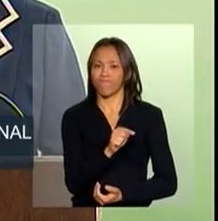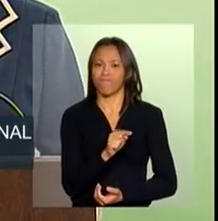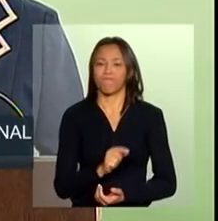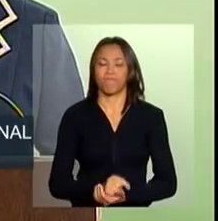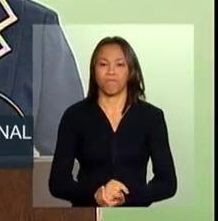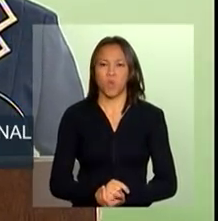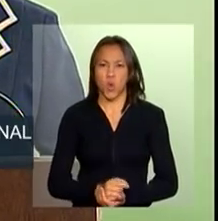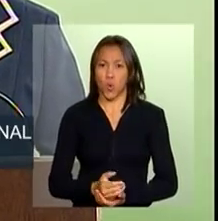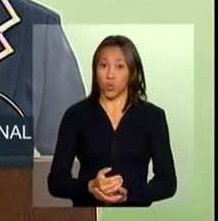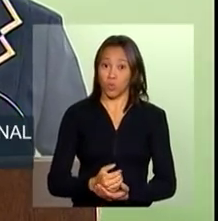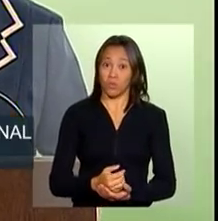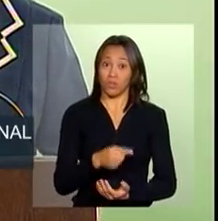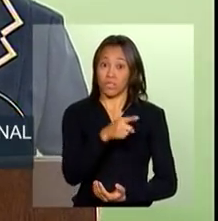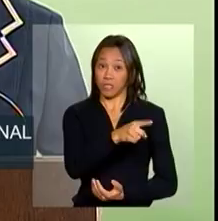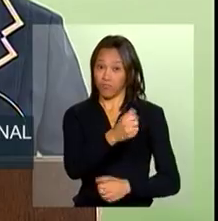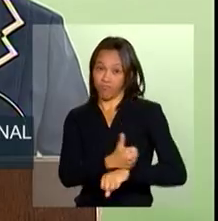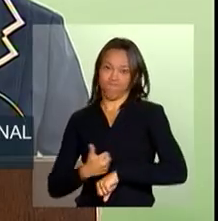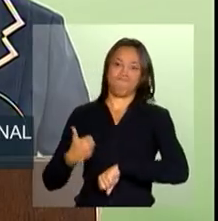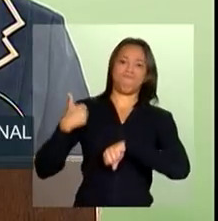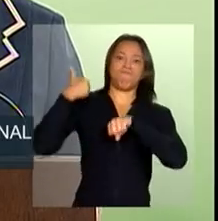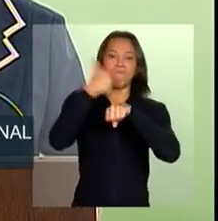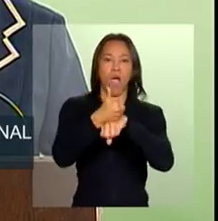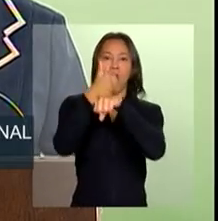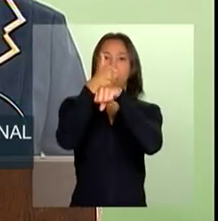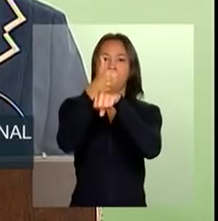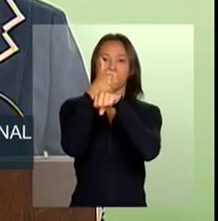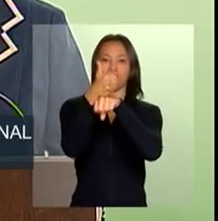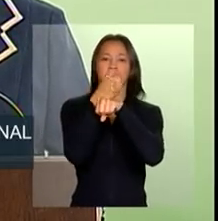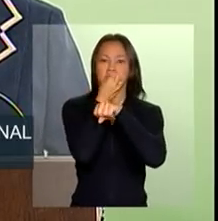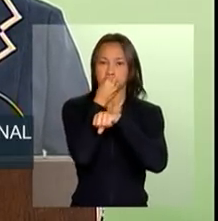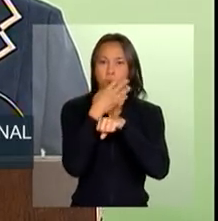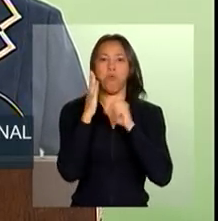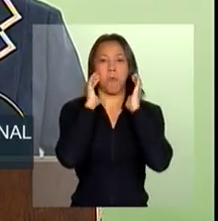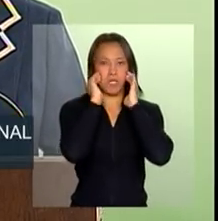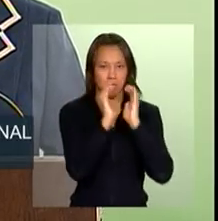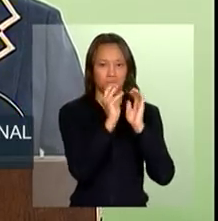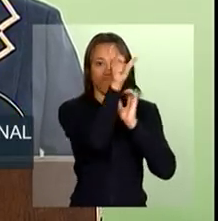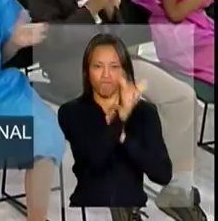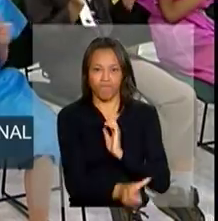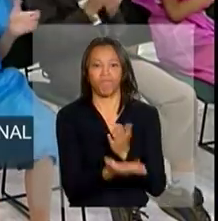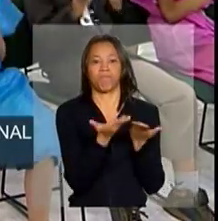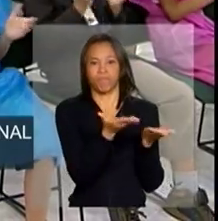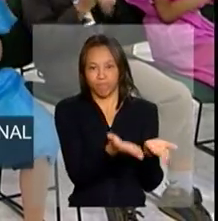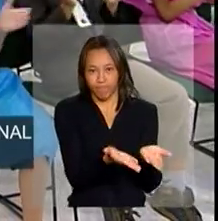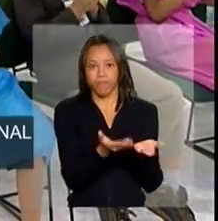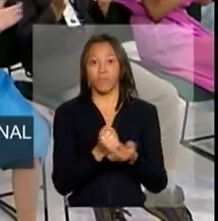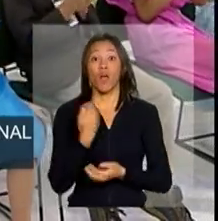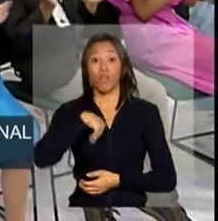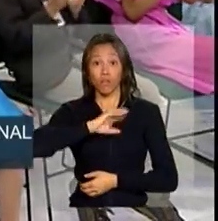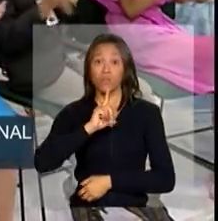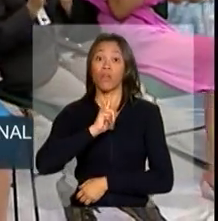com os maiores status no nosso país. Nós temos